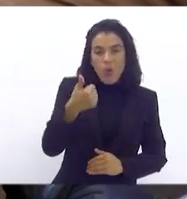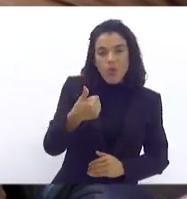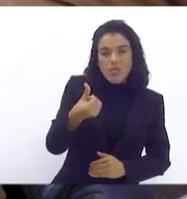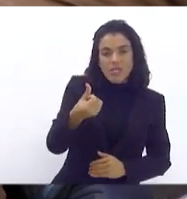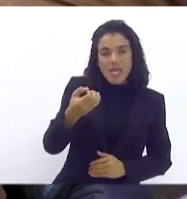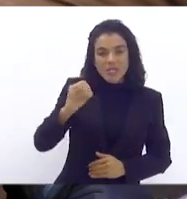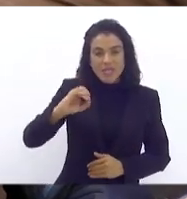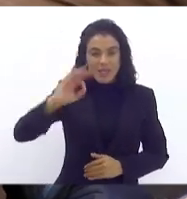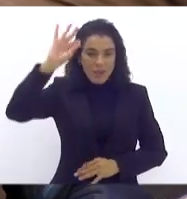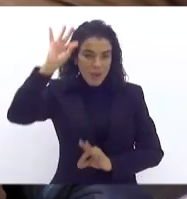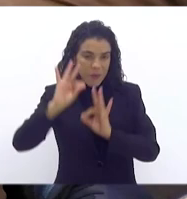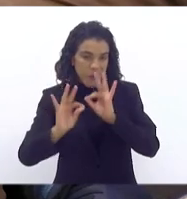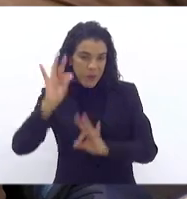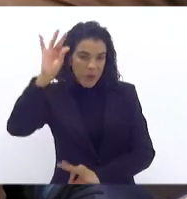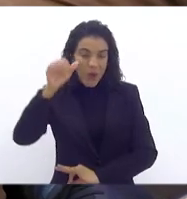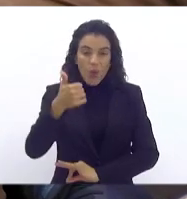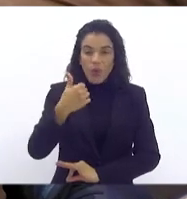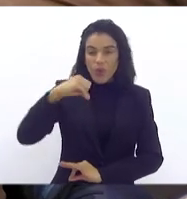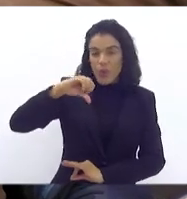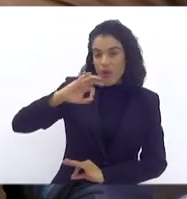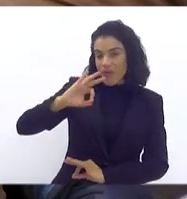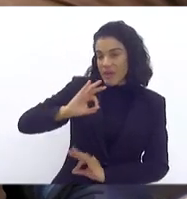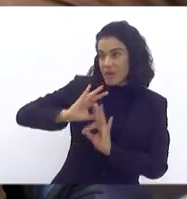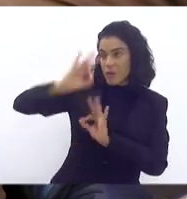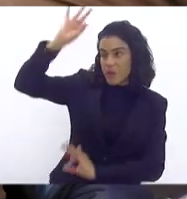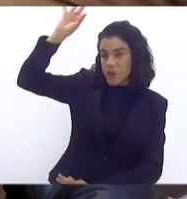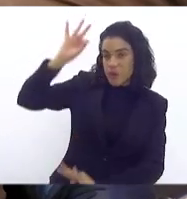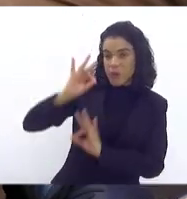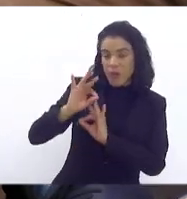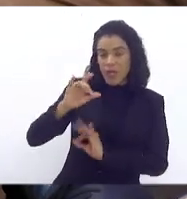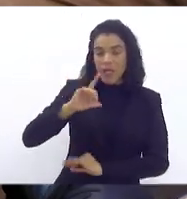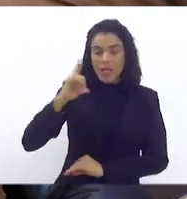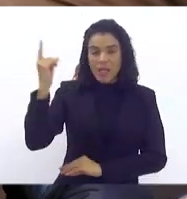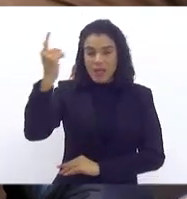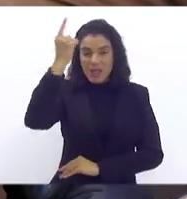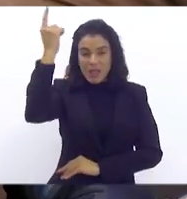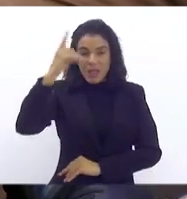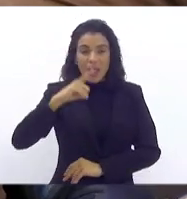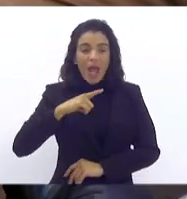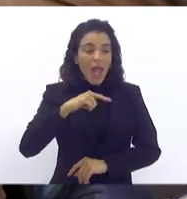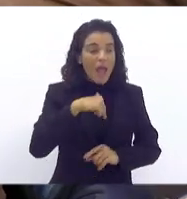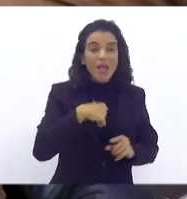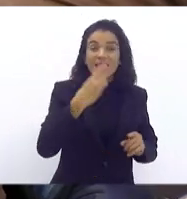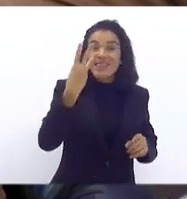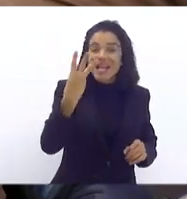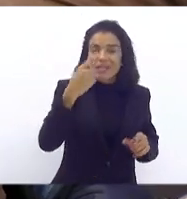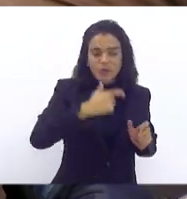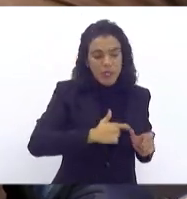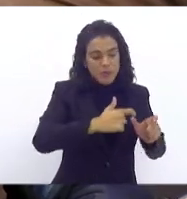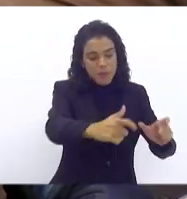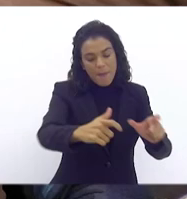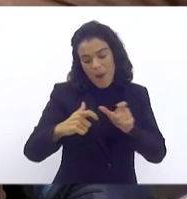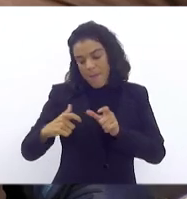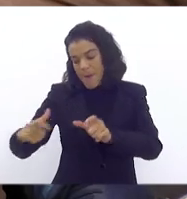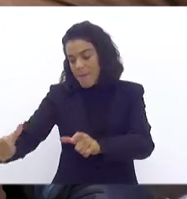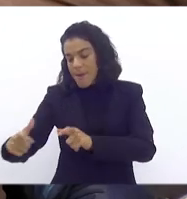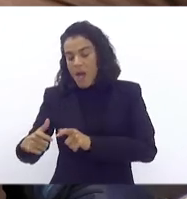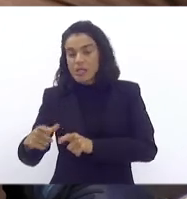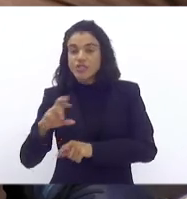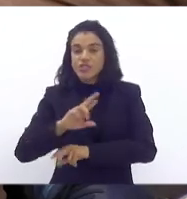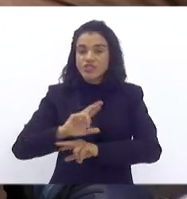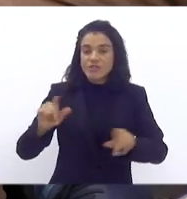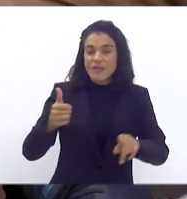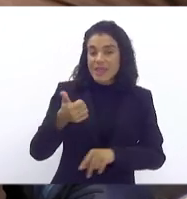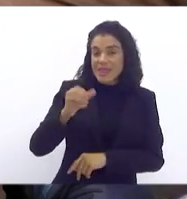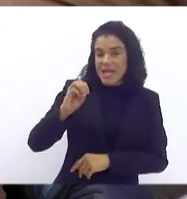1,70 1,80 1,90 eh tem caso que ele tava em três lugares ao mesmo tempo assim com diferença de 10 minutos